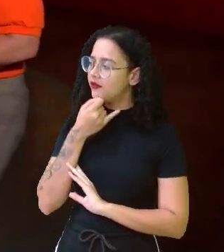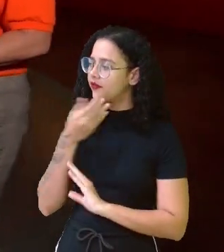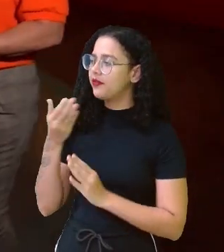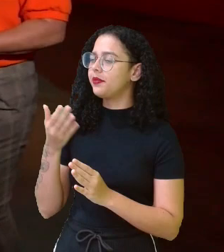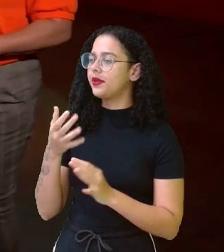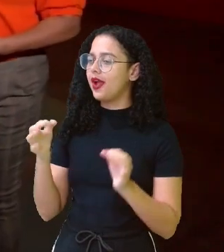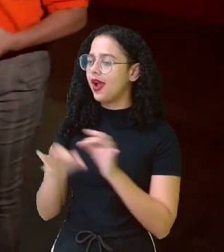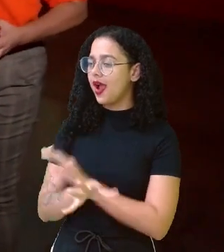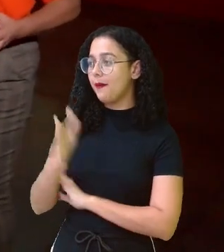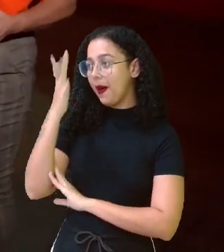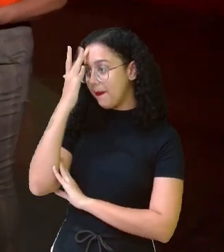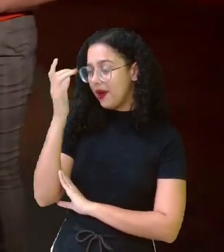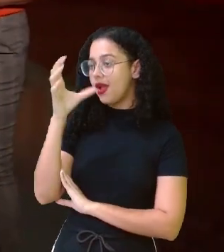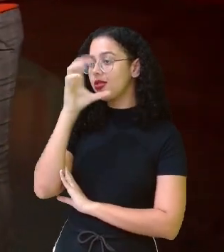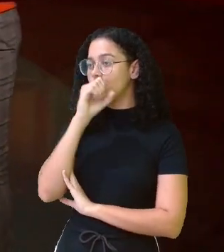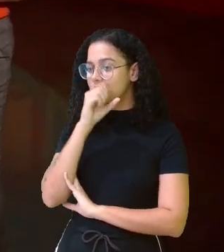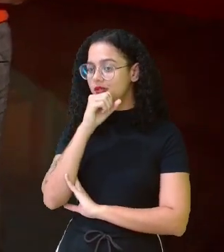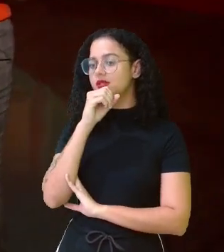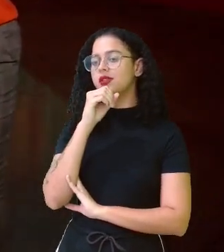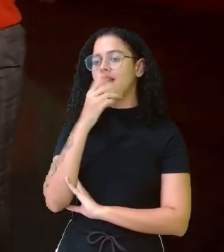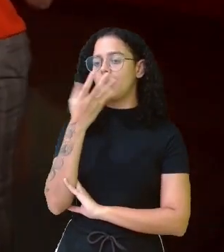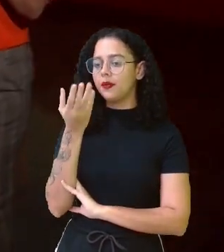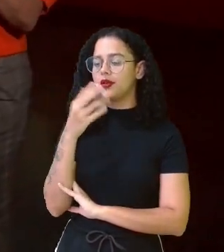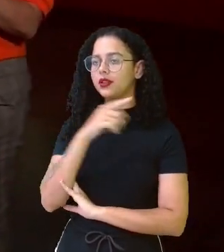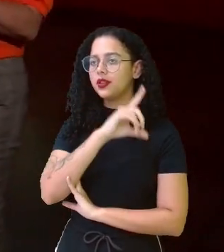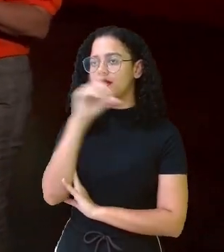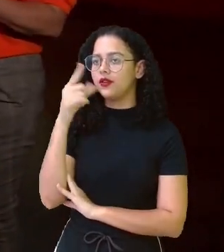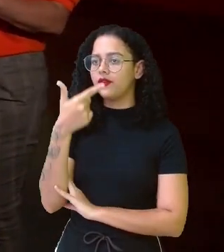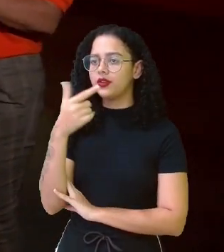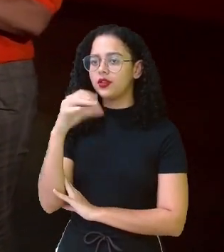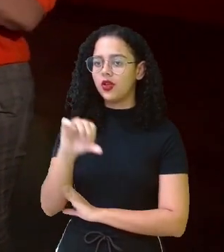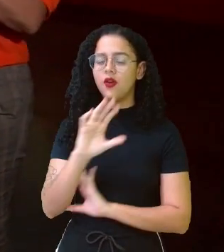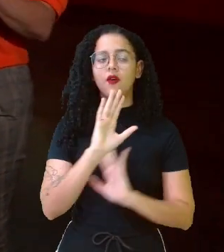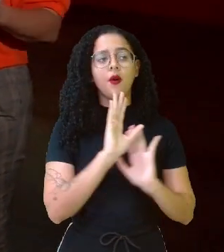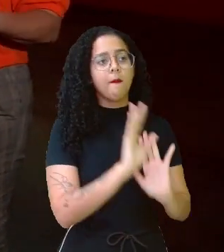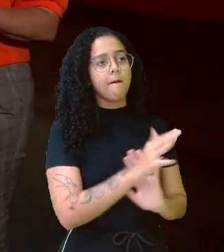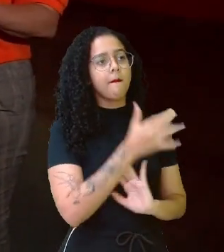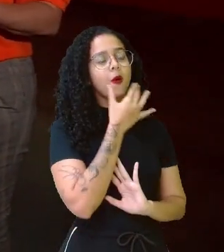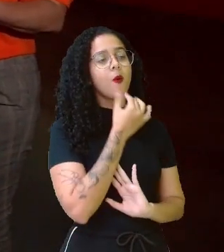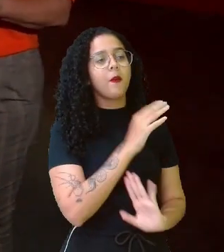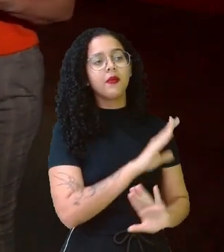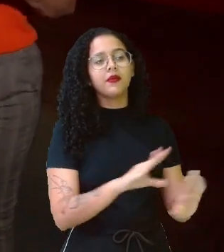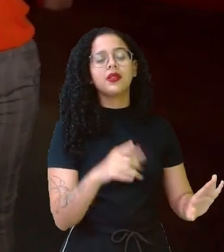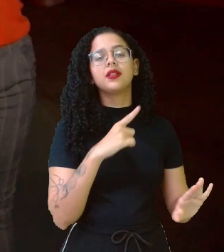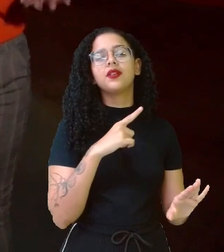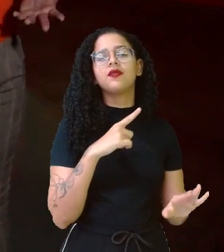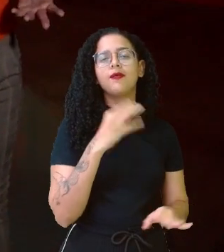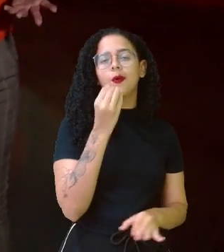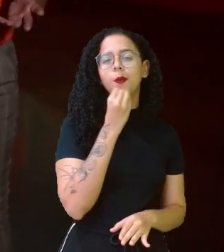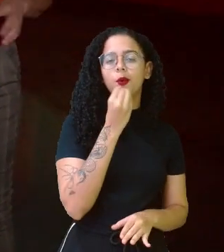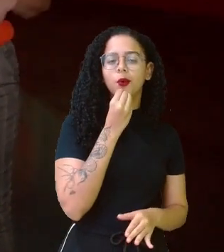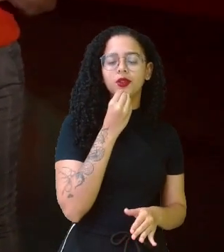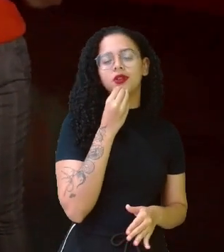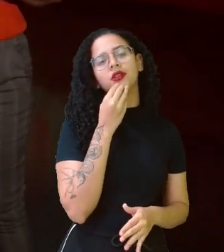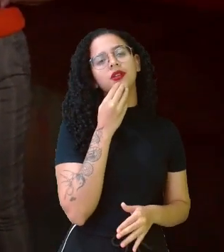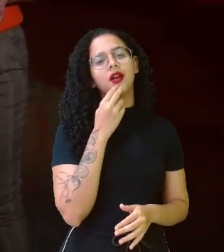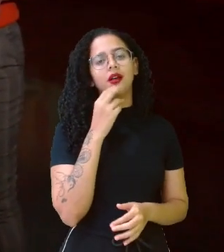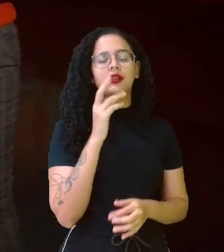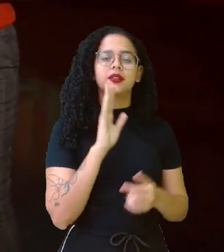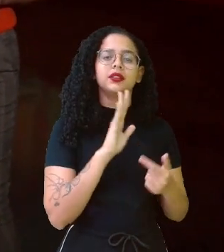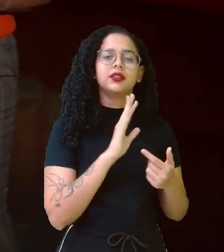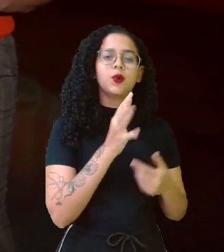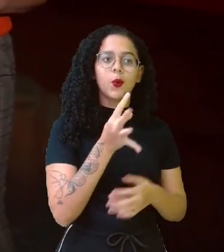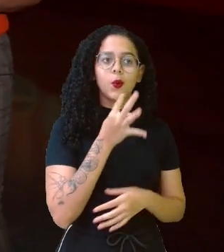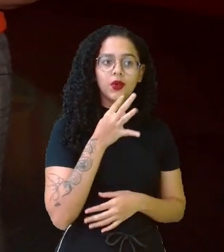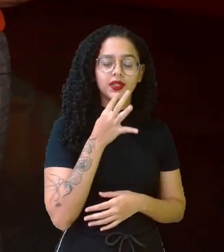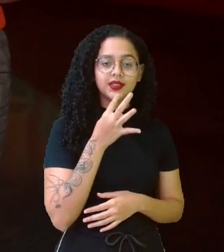encerra amanhã, no sábado, que vai ser no caso dia 29. Os meninos tiveram a oportunidade, a partir da nossa aula, de